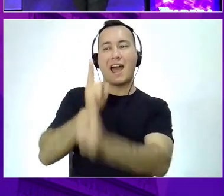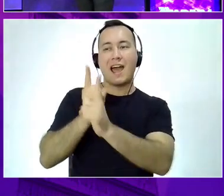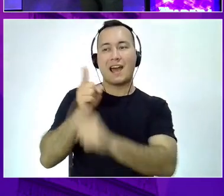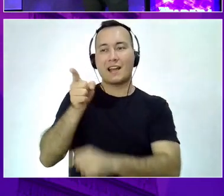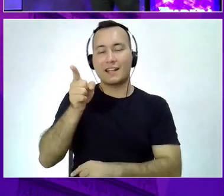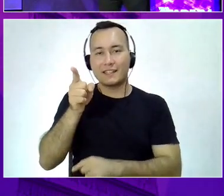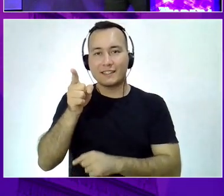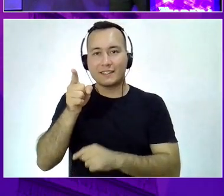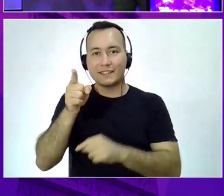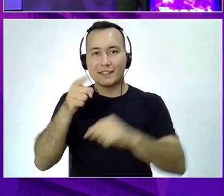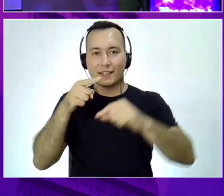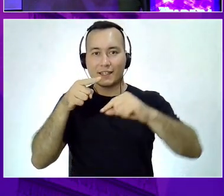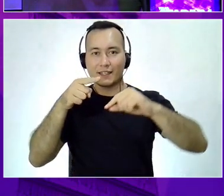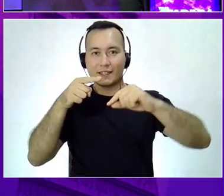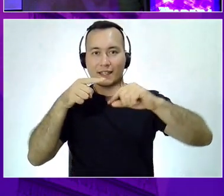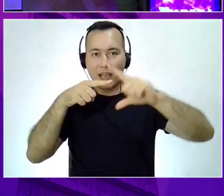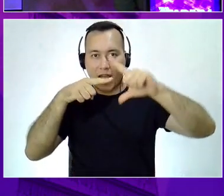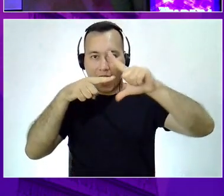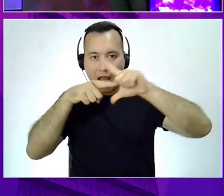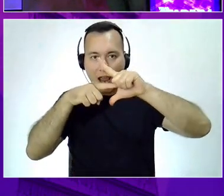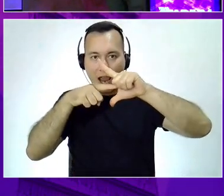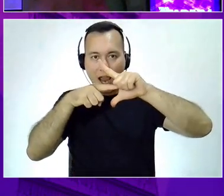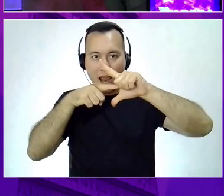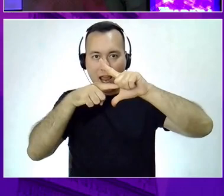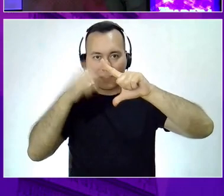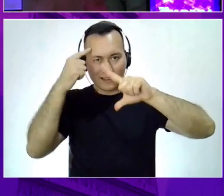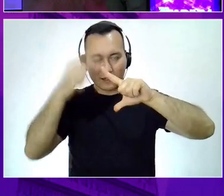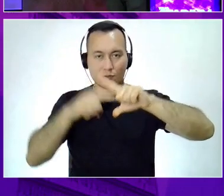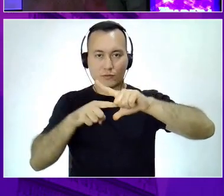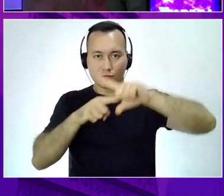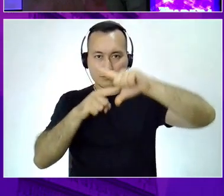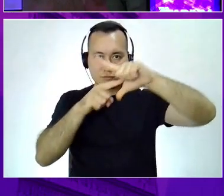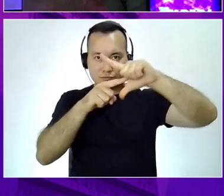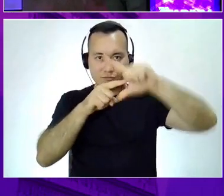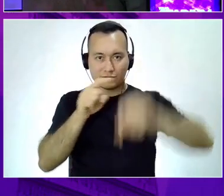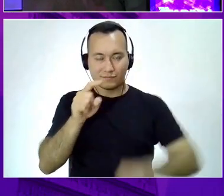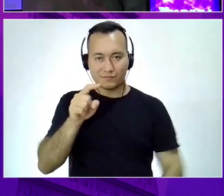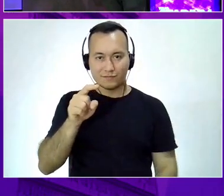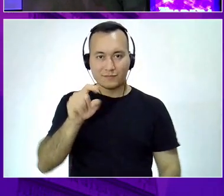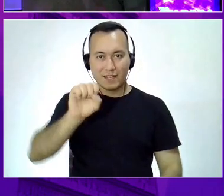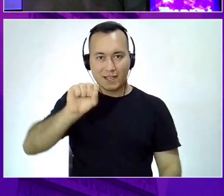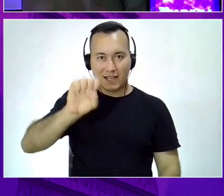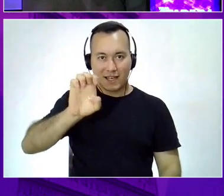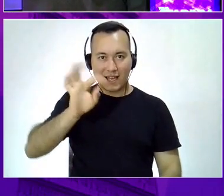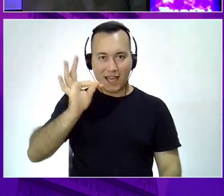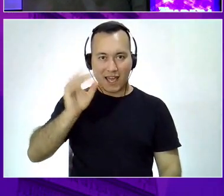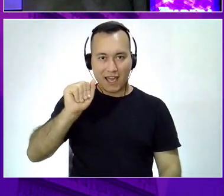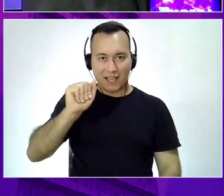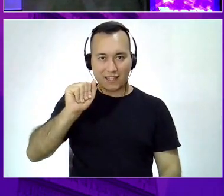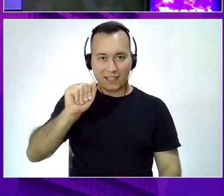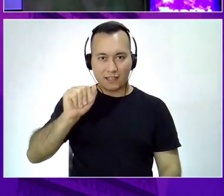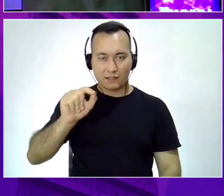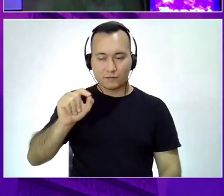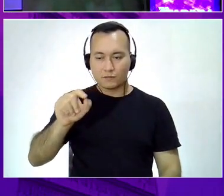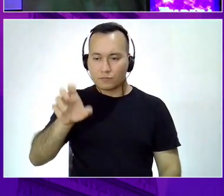aqui atrapalha principalmente o uso de funcionalidades. Você está perdendo dinheiro.